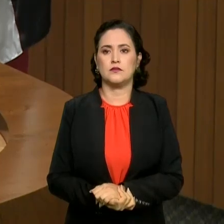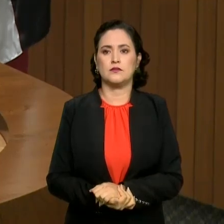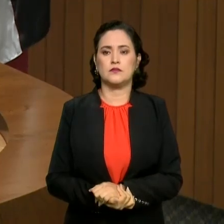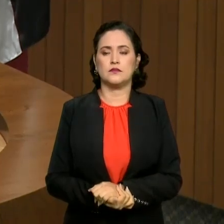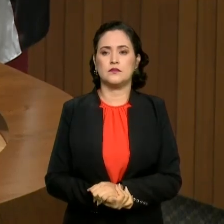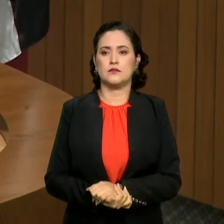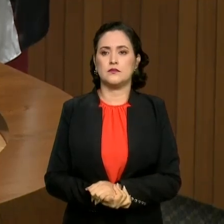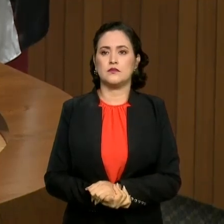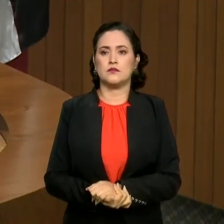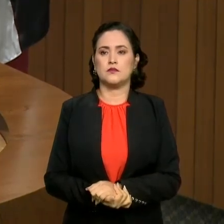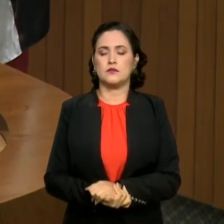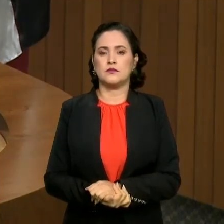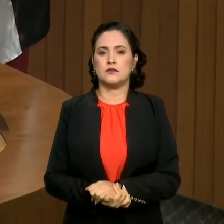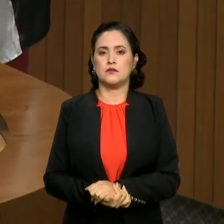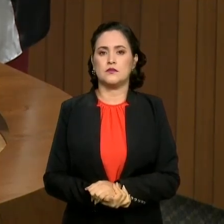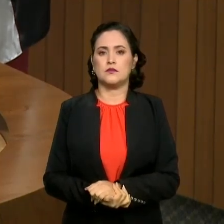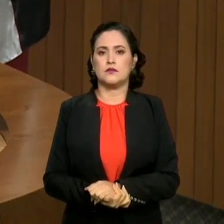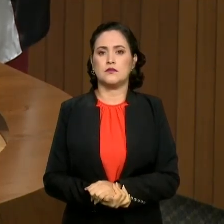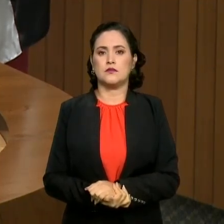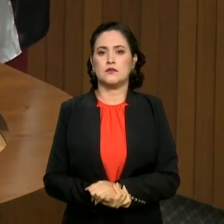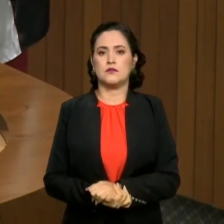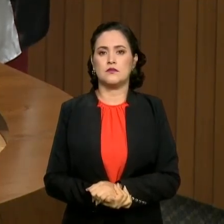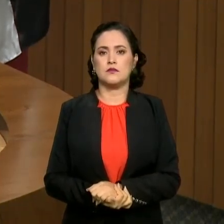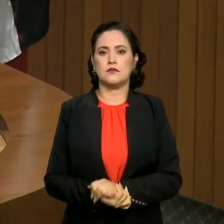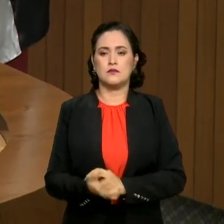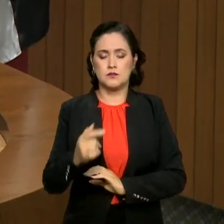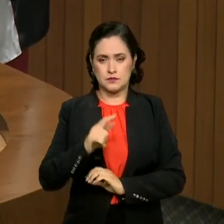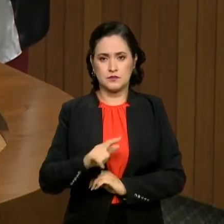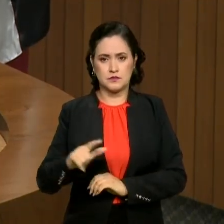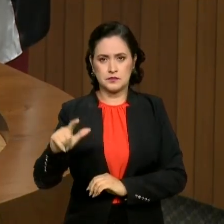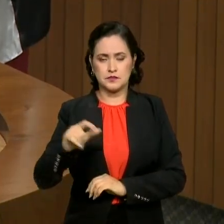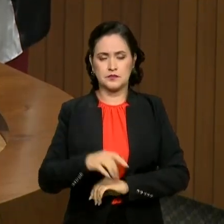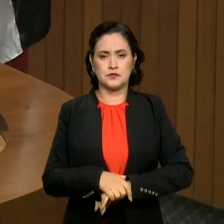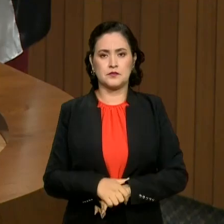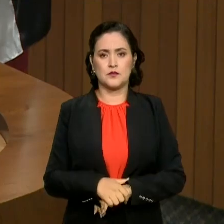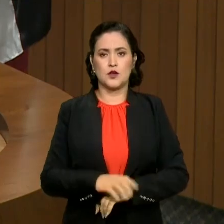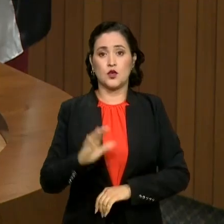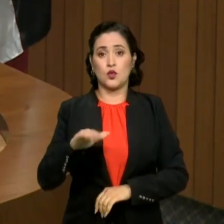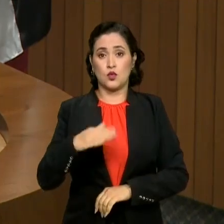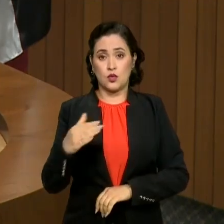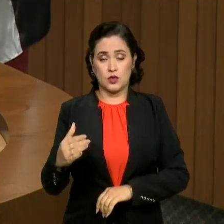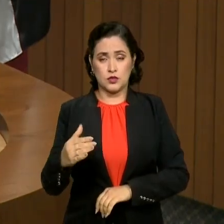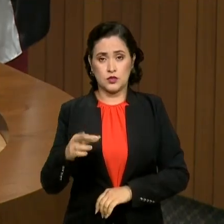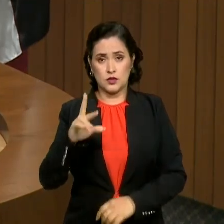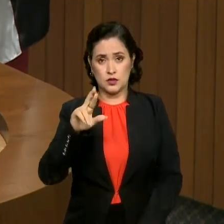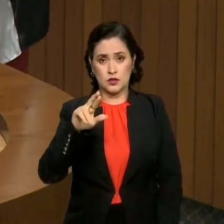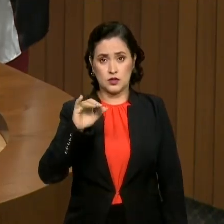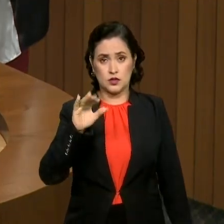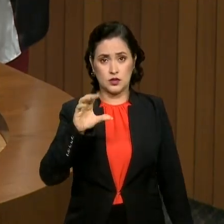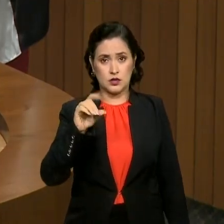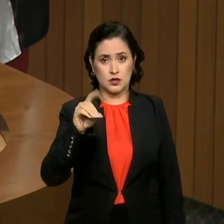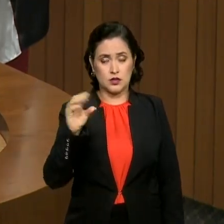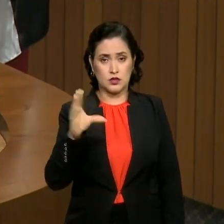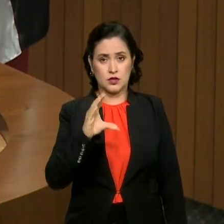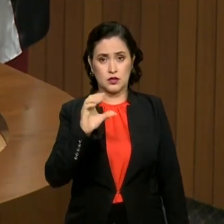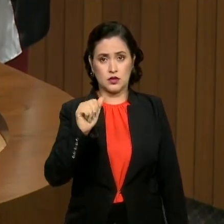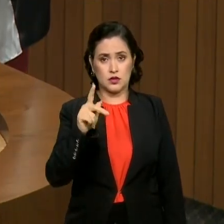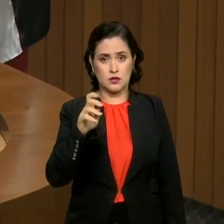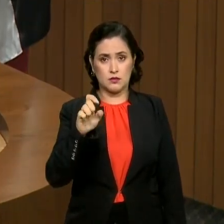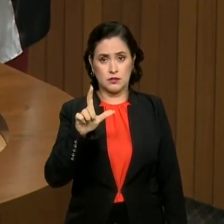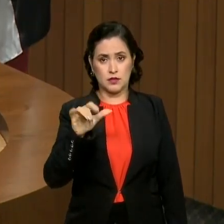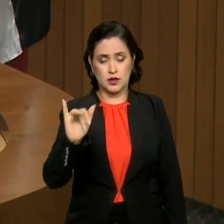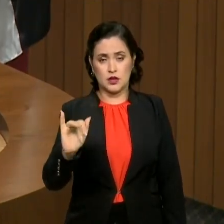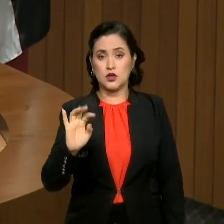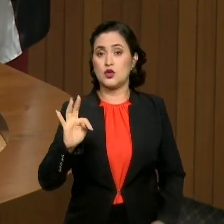aqui. Então, assim, seguindo aqui, quando chegou o senhor Ricardo Garcia Capelli, todos aqui são